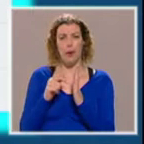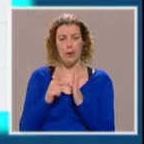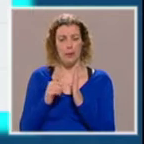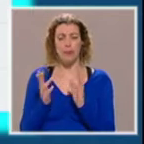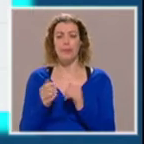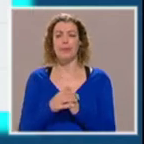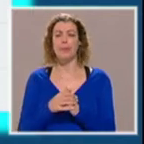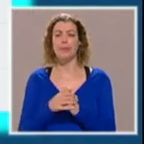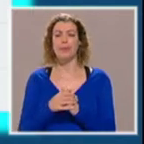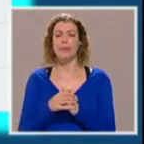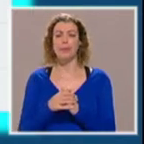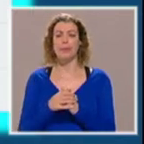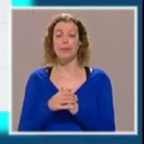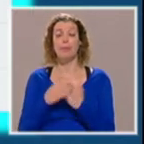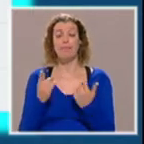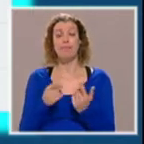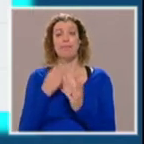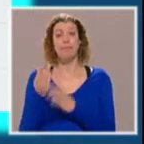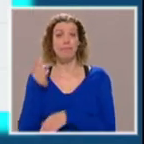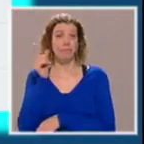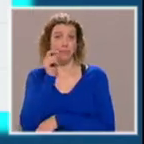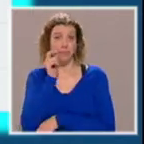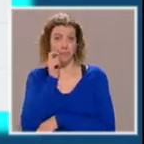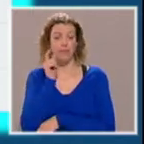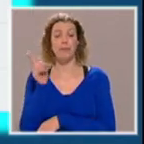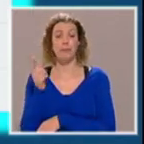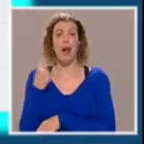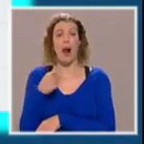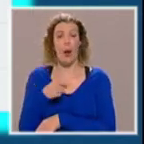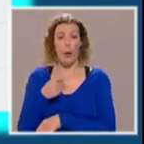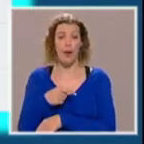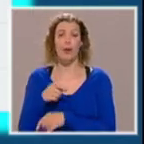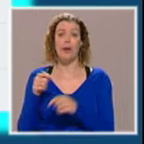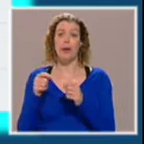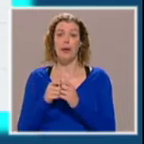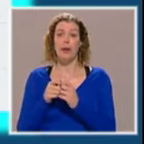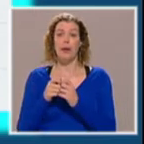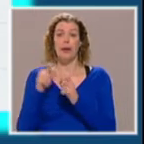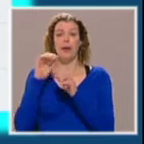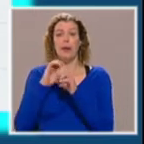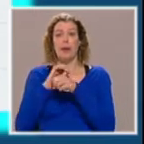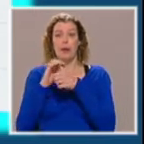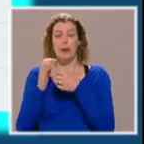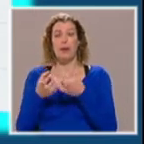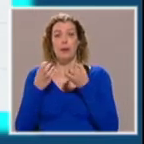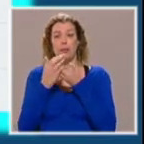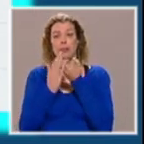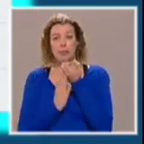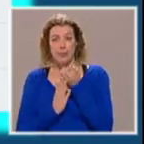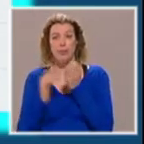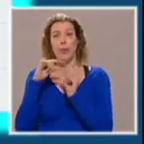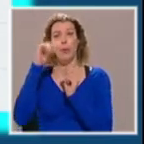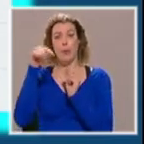Relativamente às vias genitais masculinas, temos o epidídimo, os canais deferentes e a